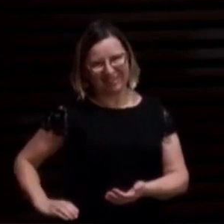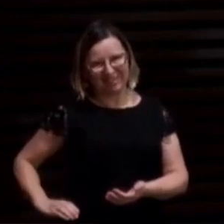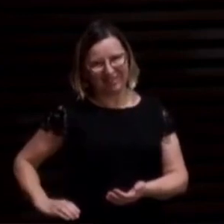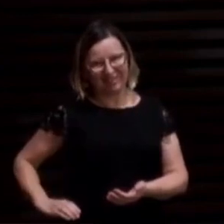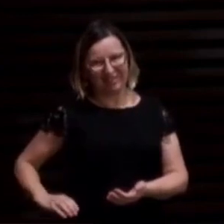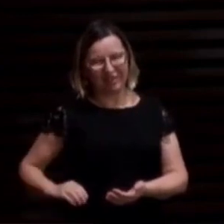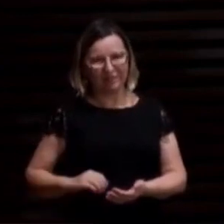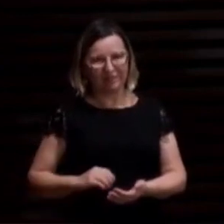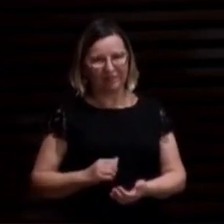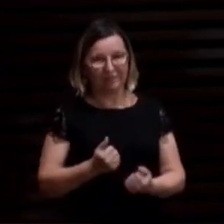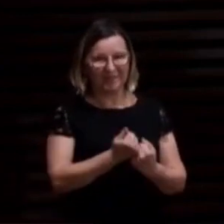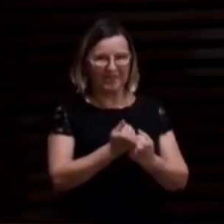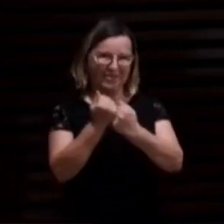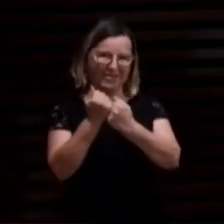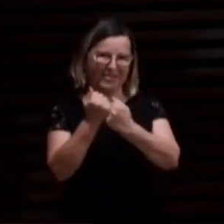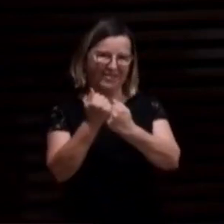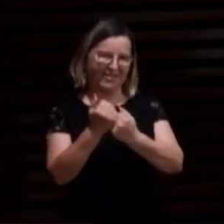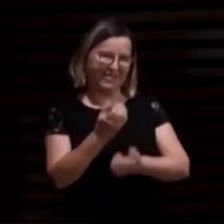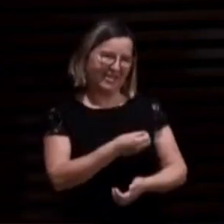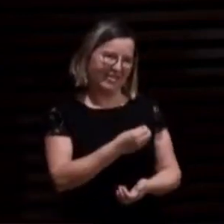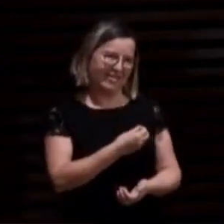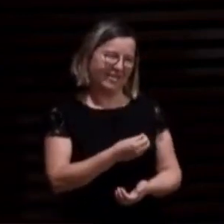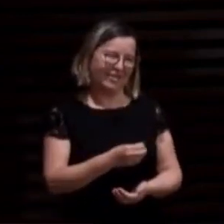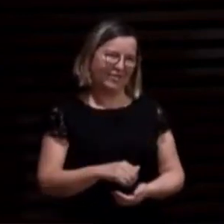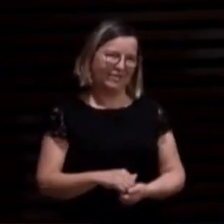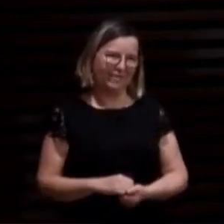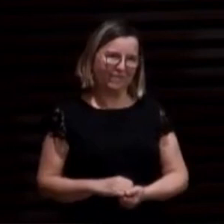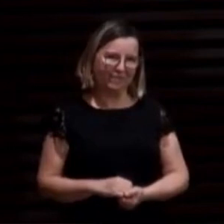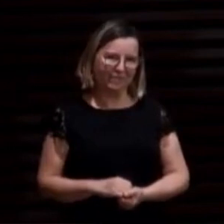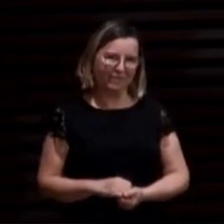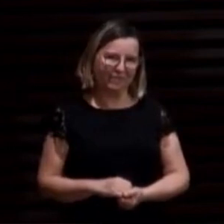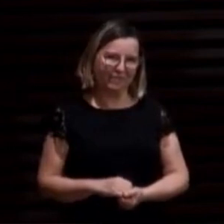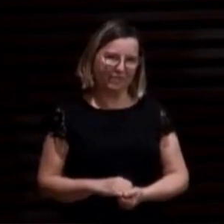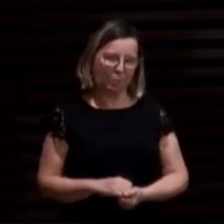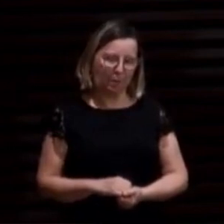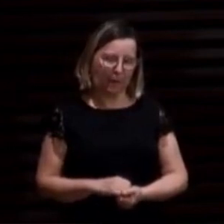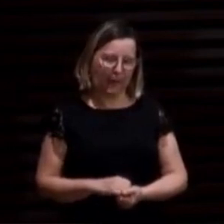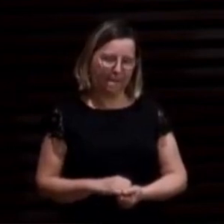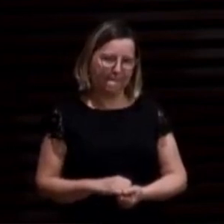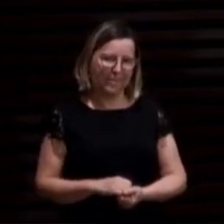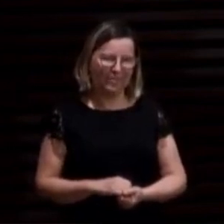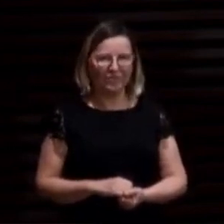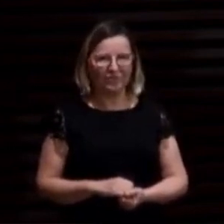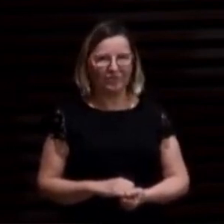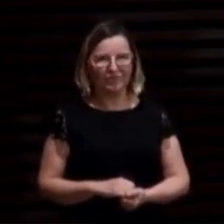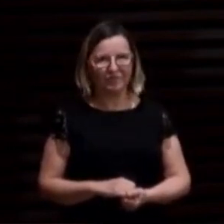substituição da vida. Não